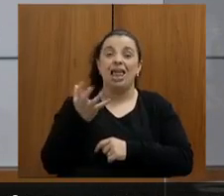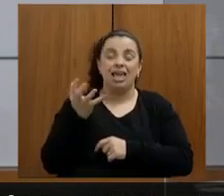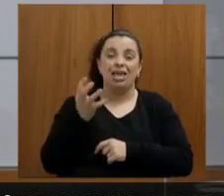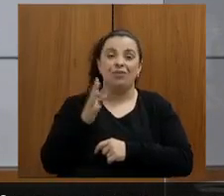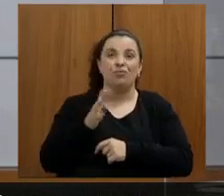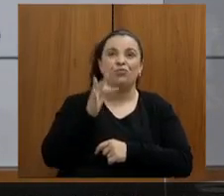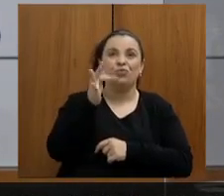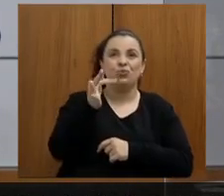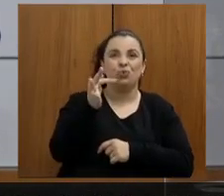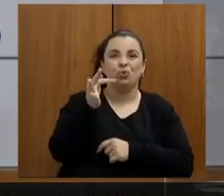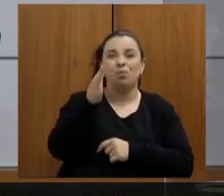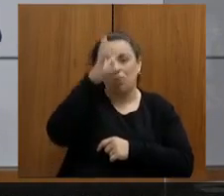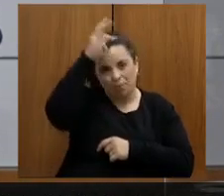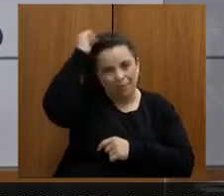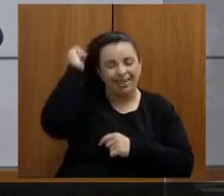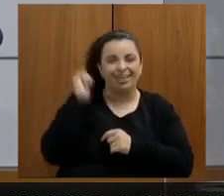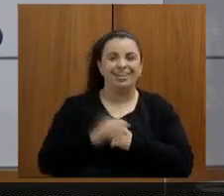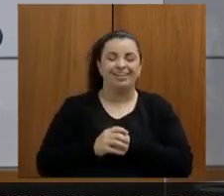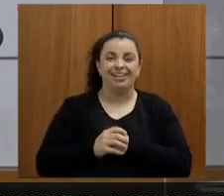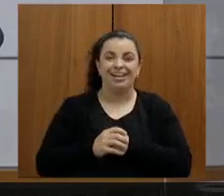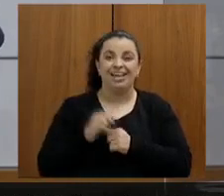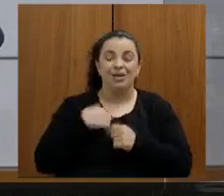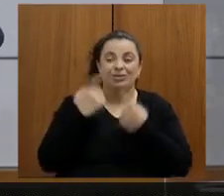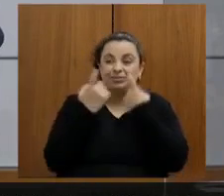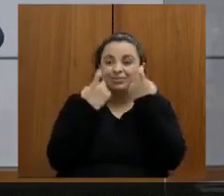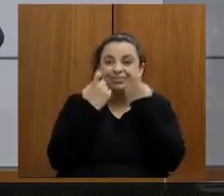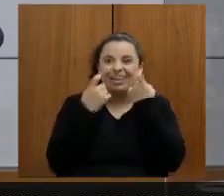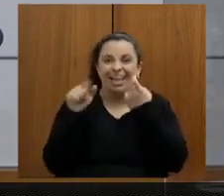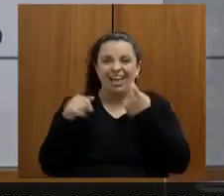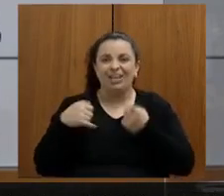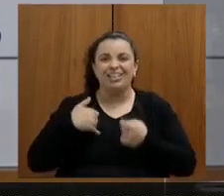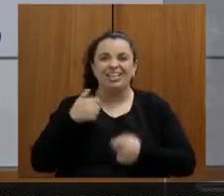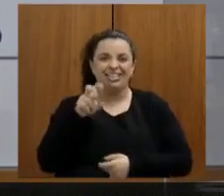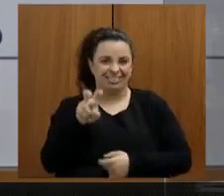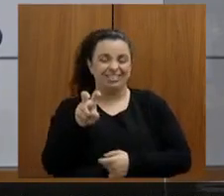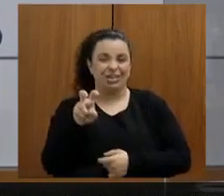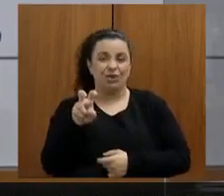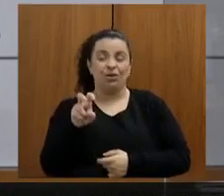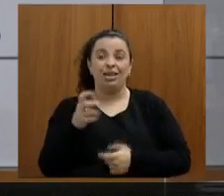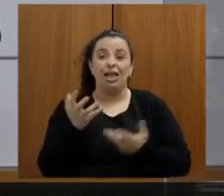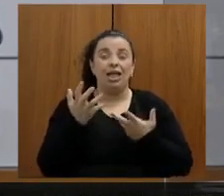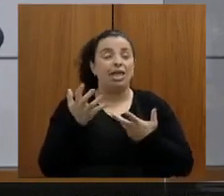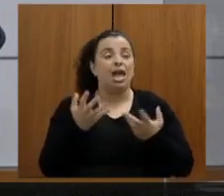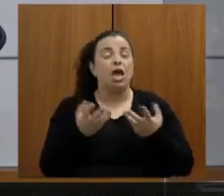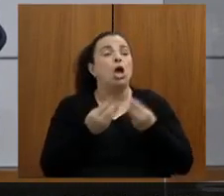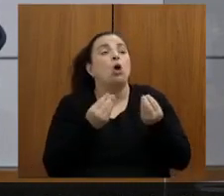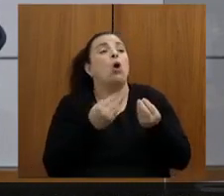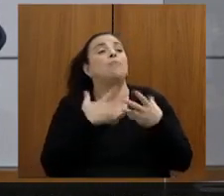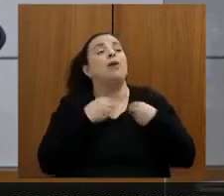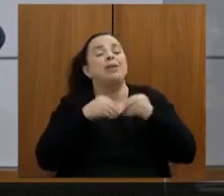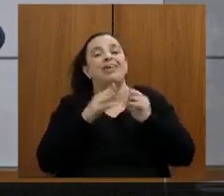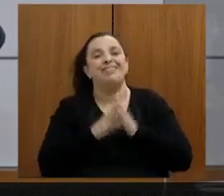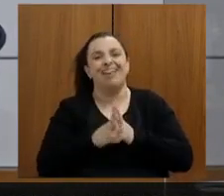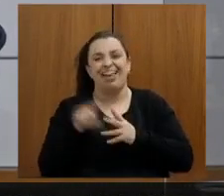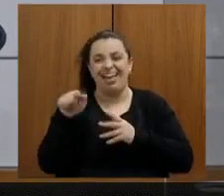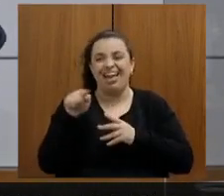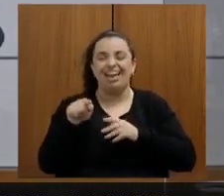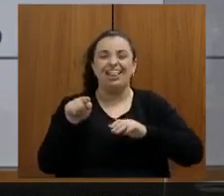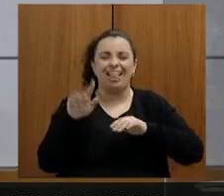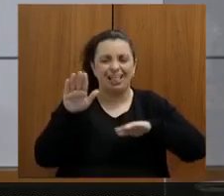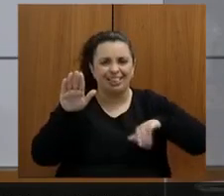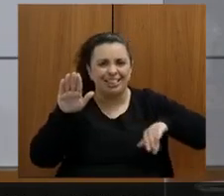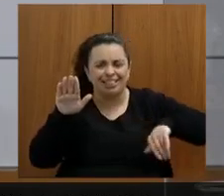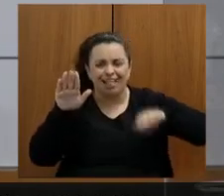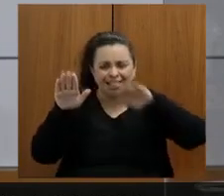agora quando é que vai me levar avô não já fui preocupado já tá nadando foi preciso aprender a nadar Tá